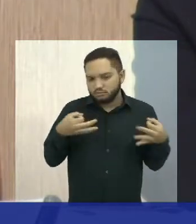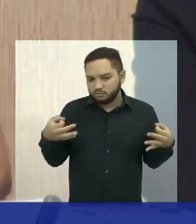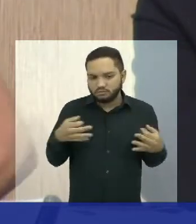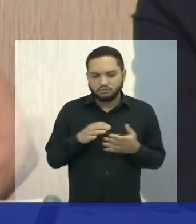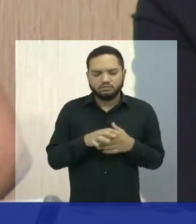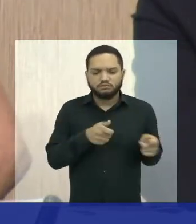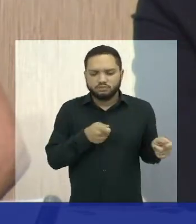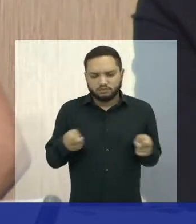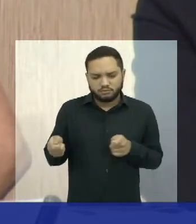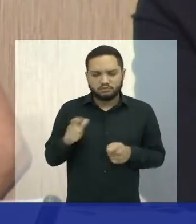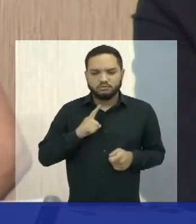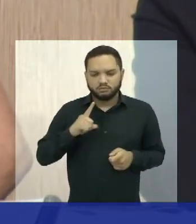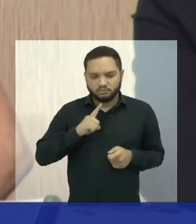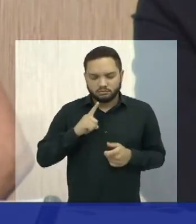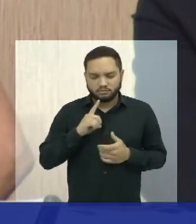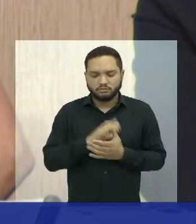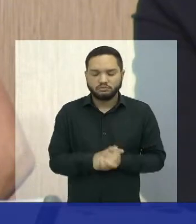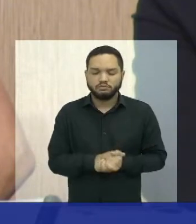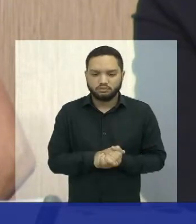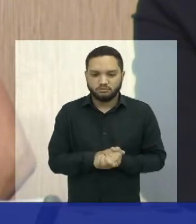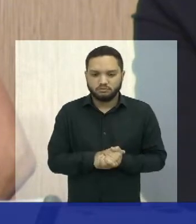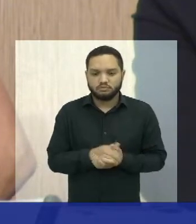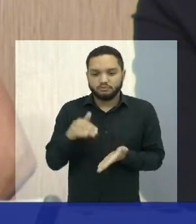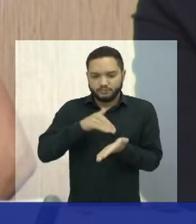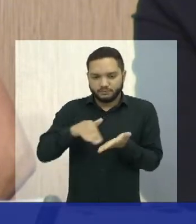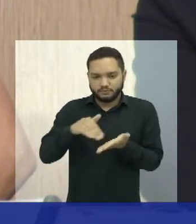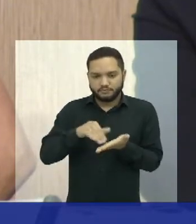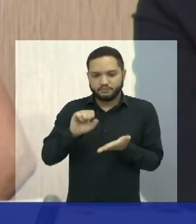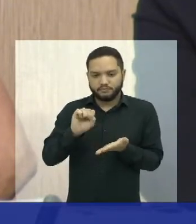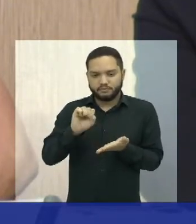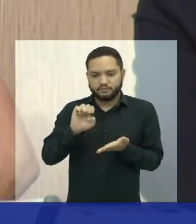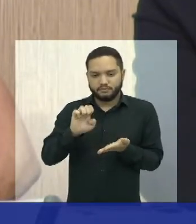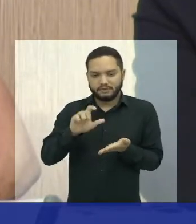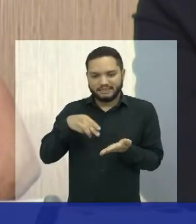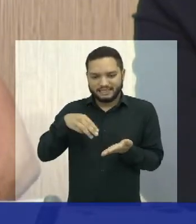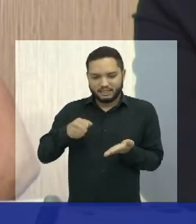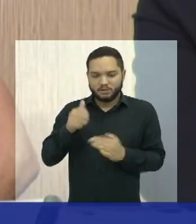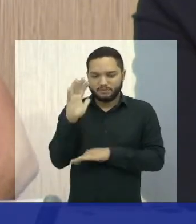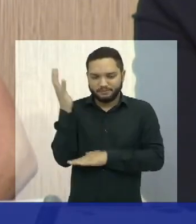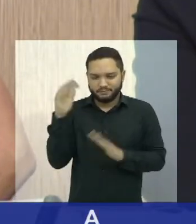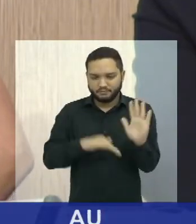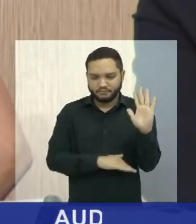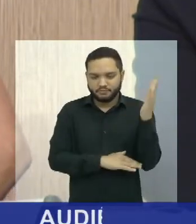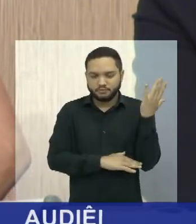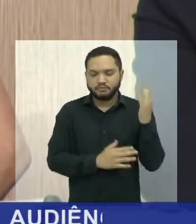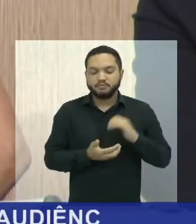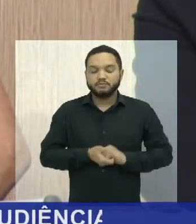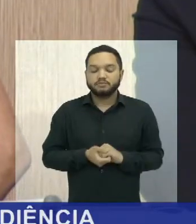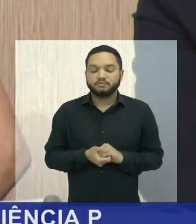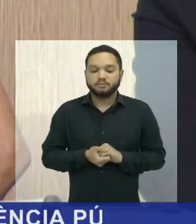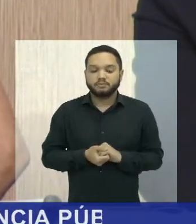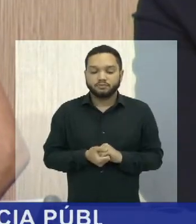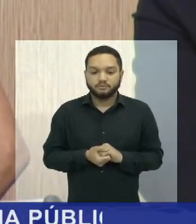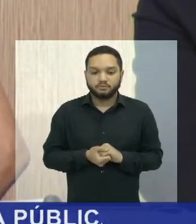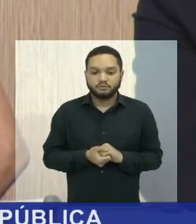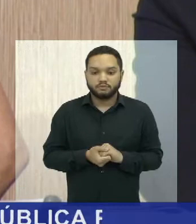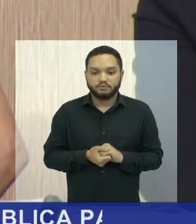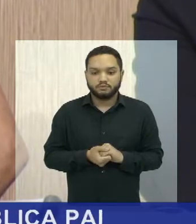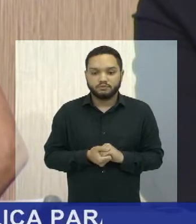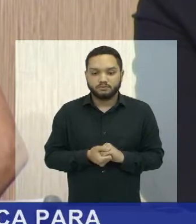Aliás, a própria Selma, já falei aqui em outras vezes, a toda última